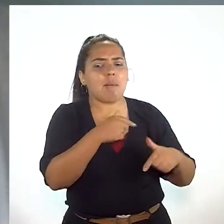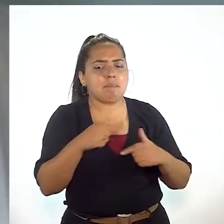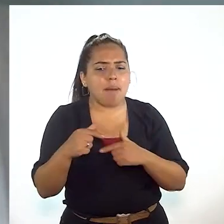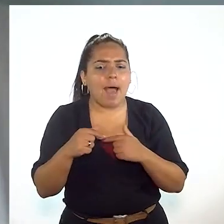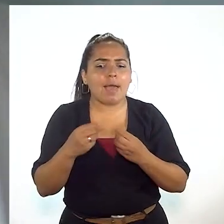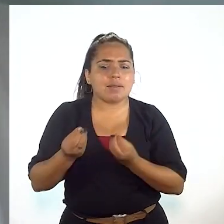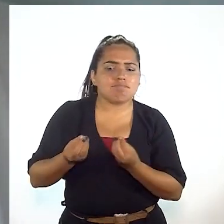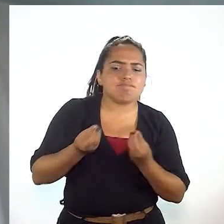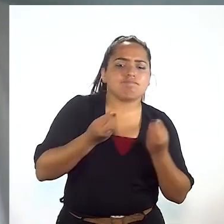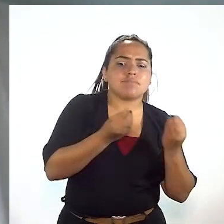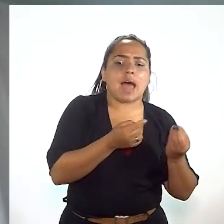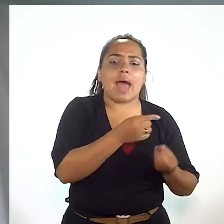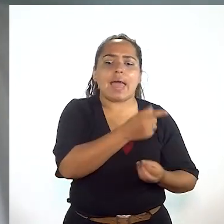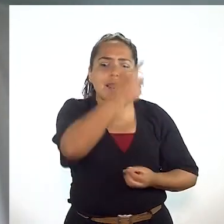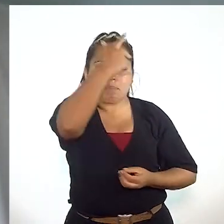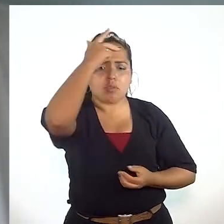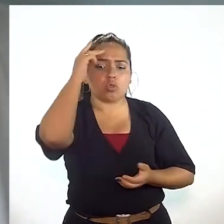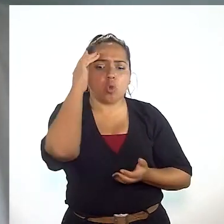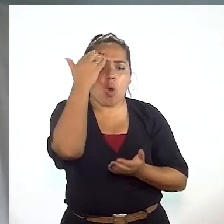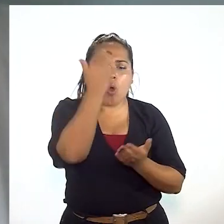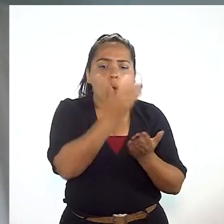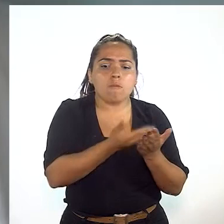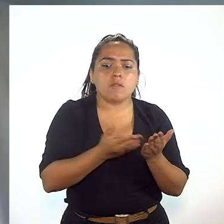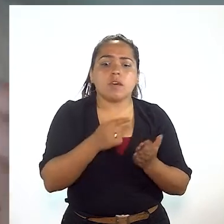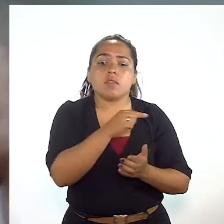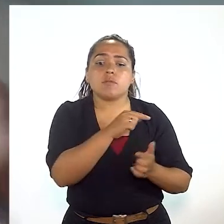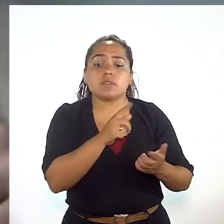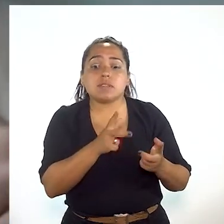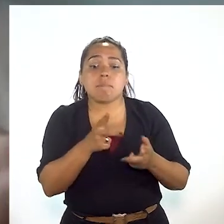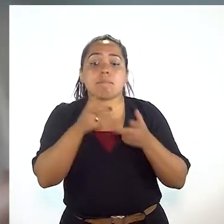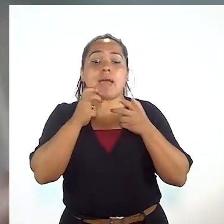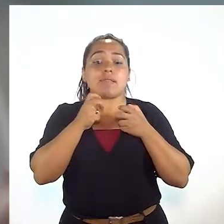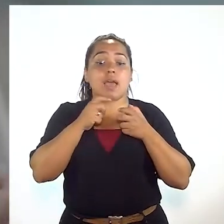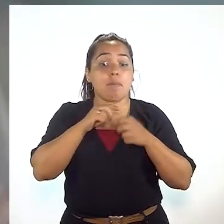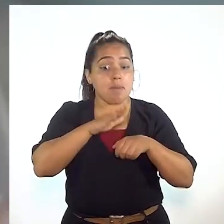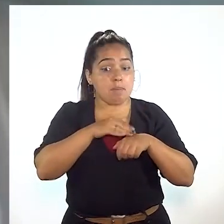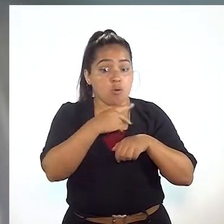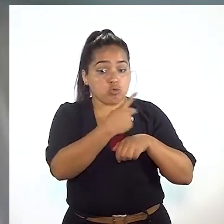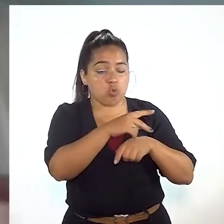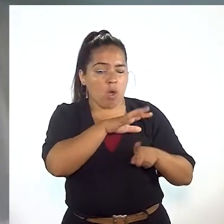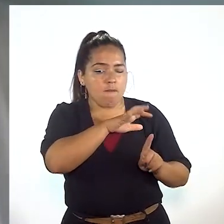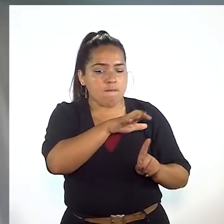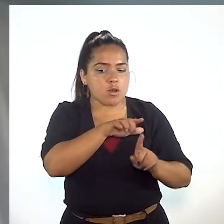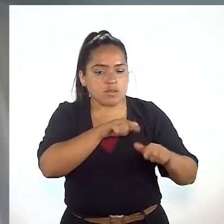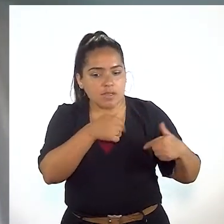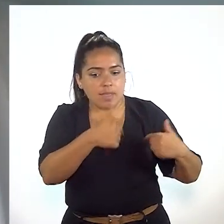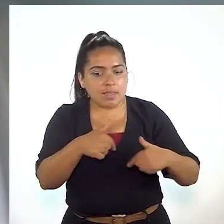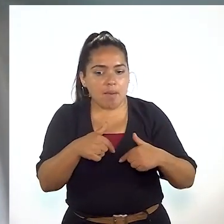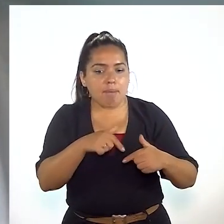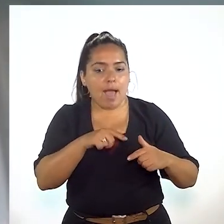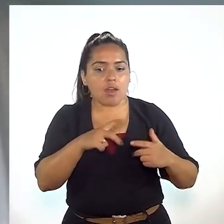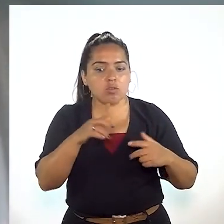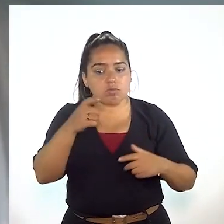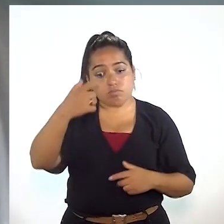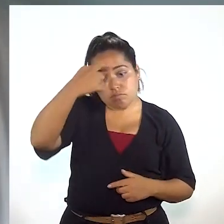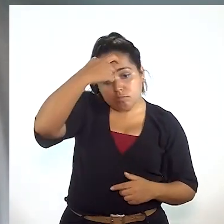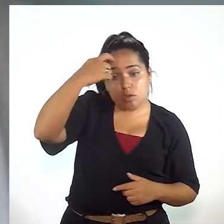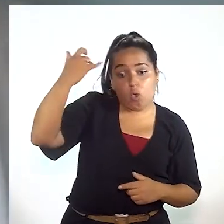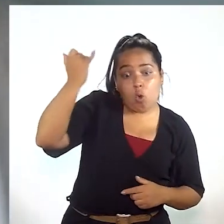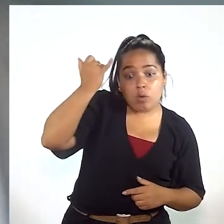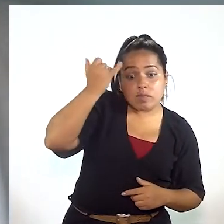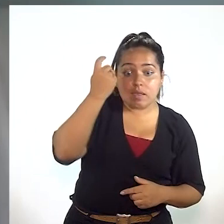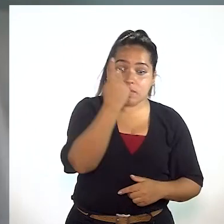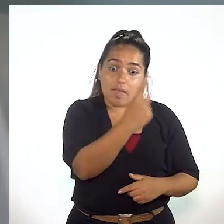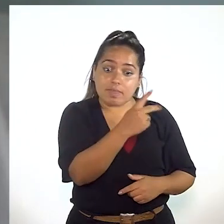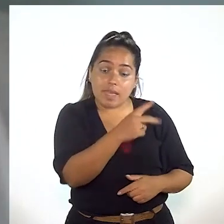empreendimentos importantes. Então, assim, como é que você trabalha isso também e como você se percebe atuando na conscientização delas